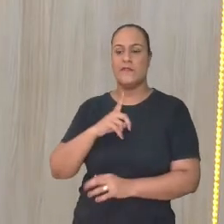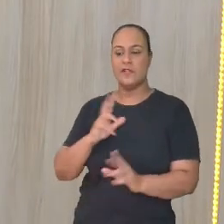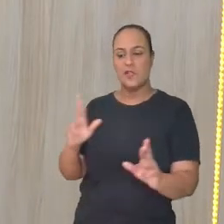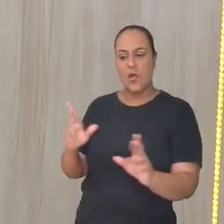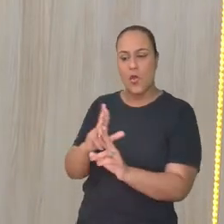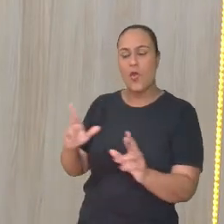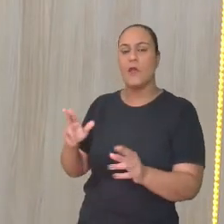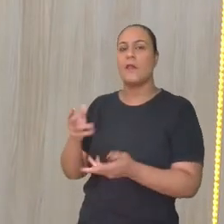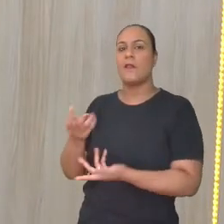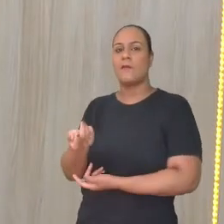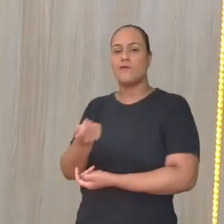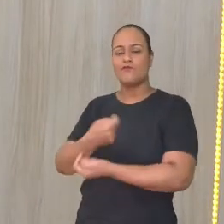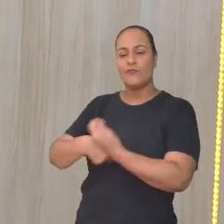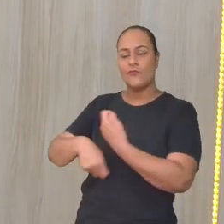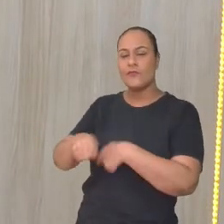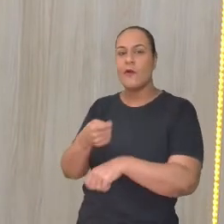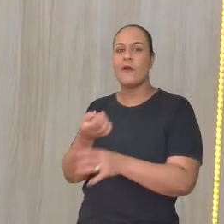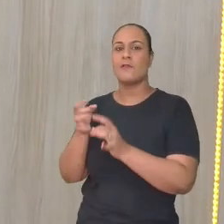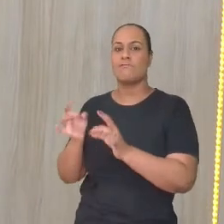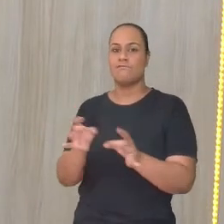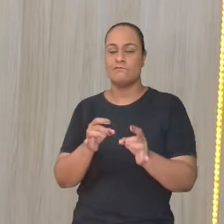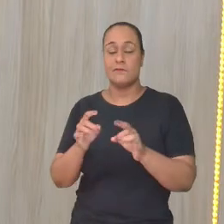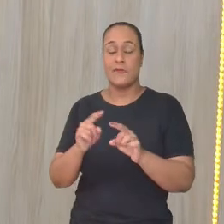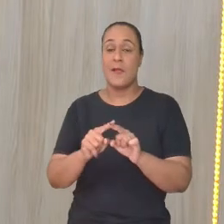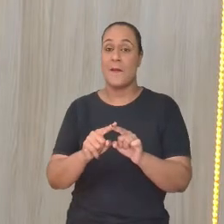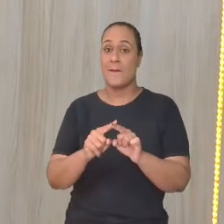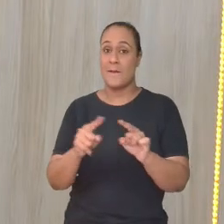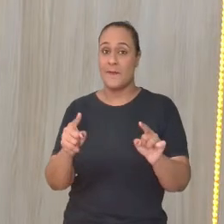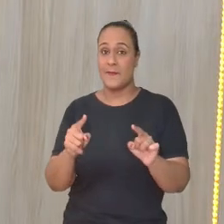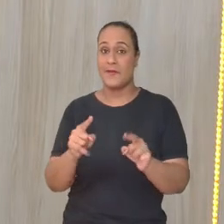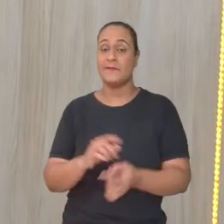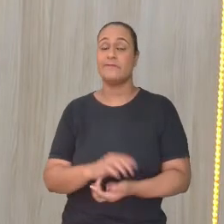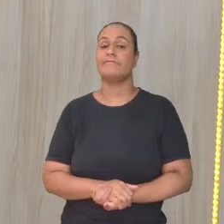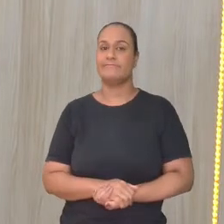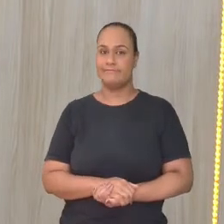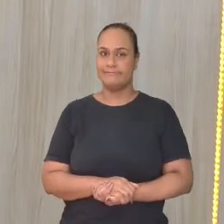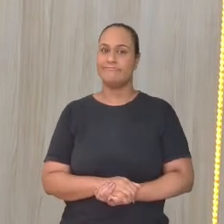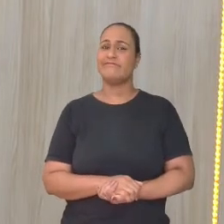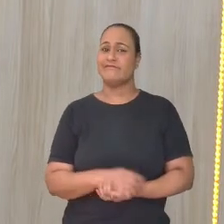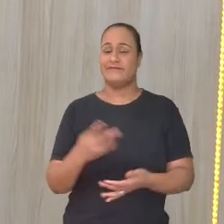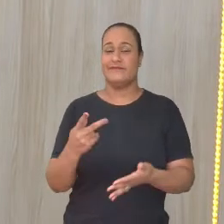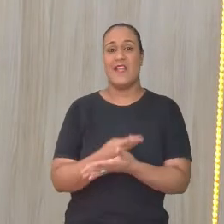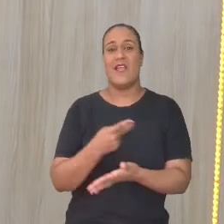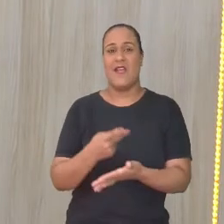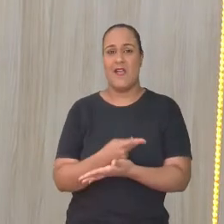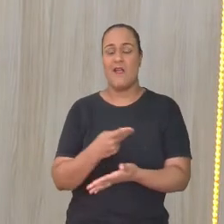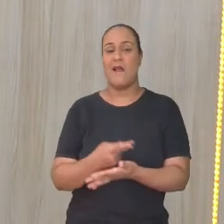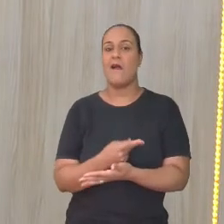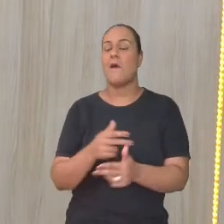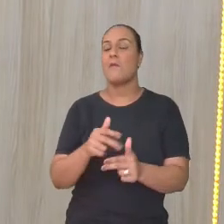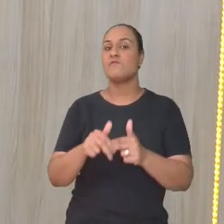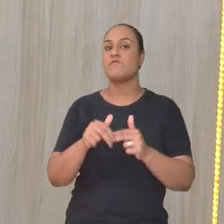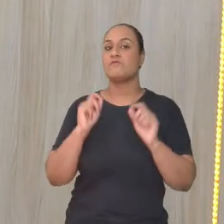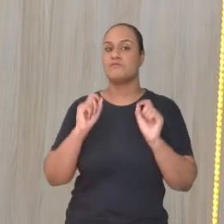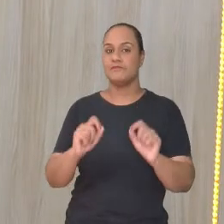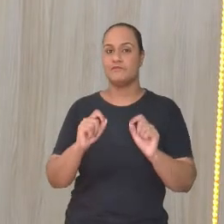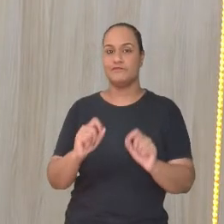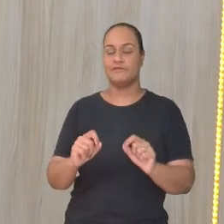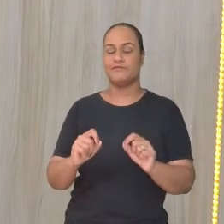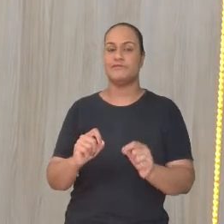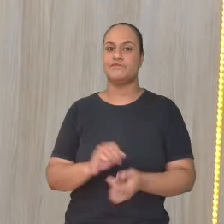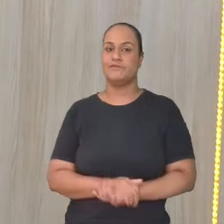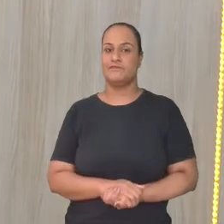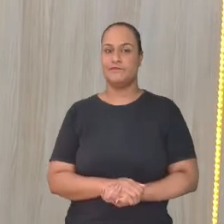relações comerciais com a Inglaterra, só que aí deu um pouquinho errado, né? Por quê?